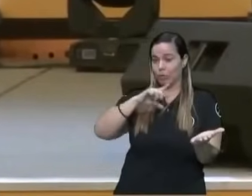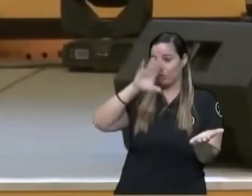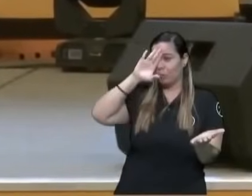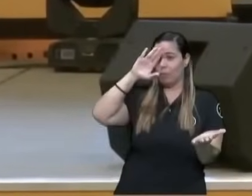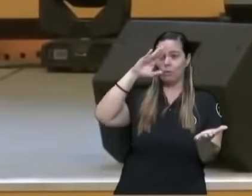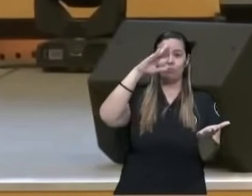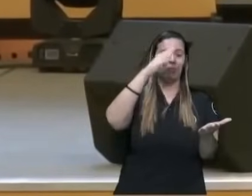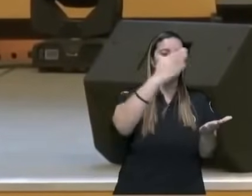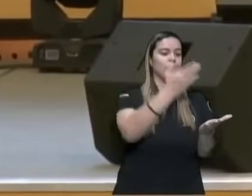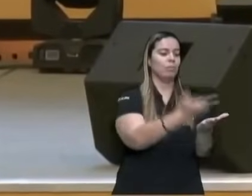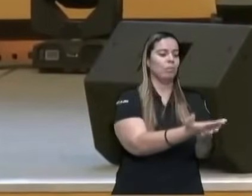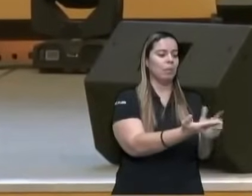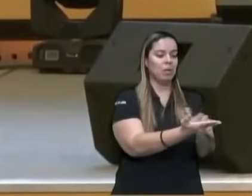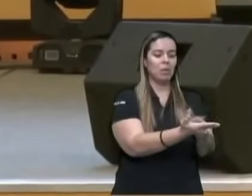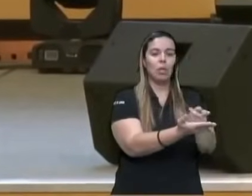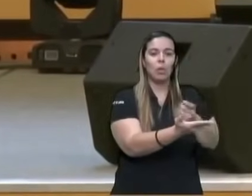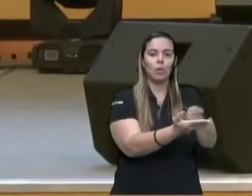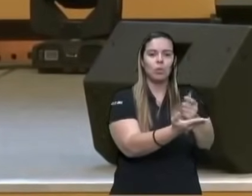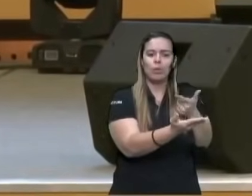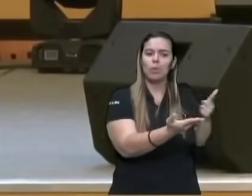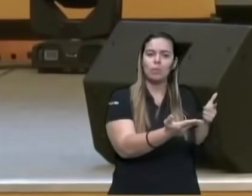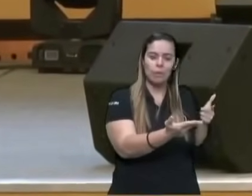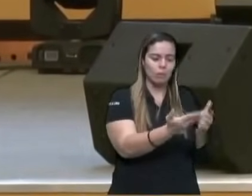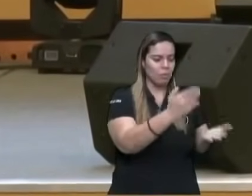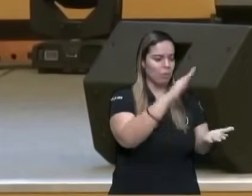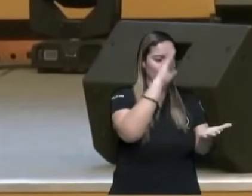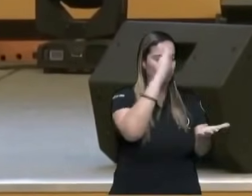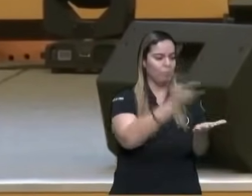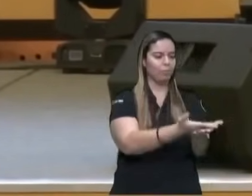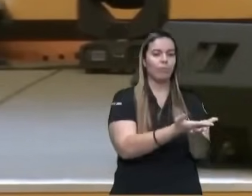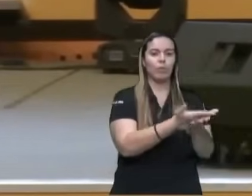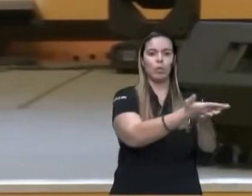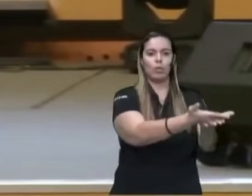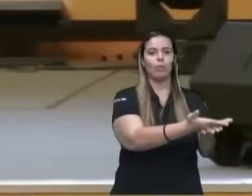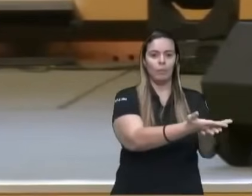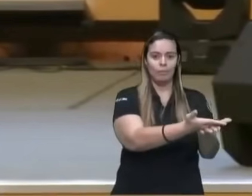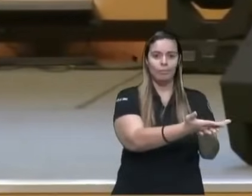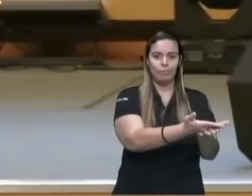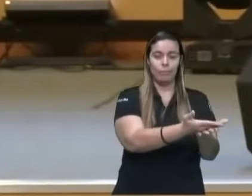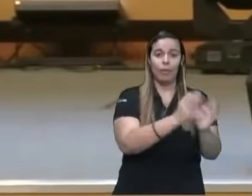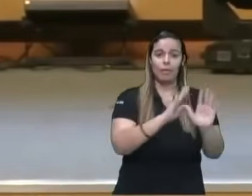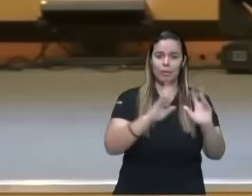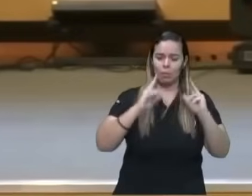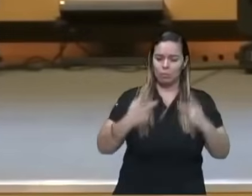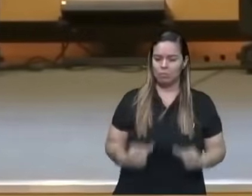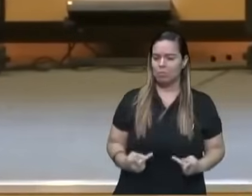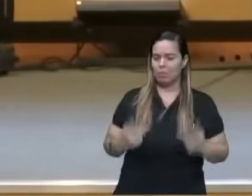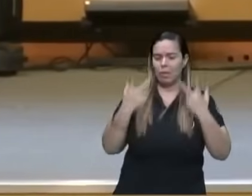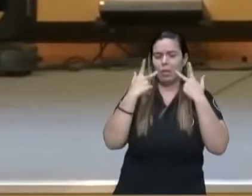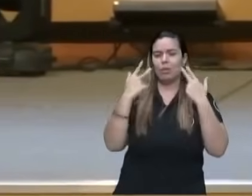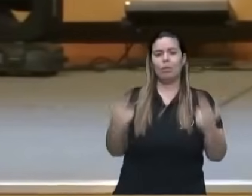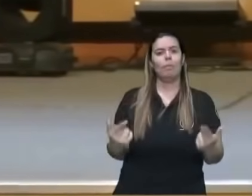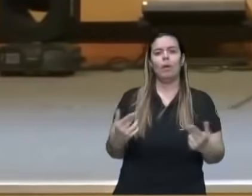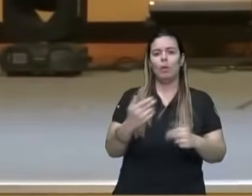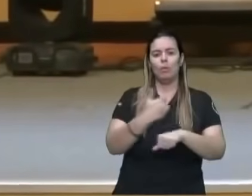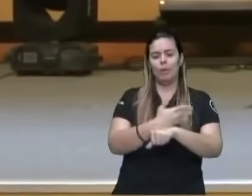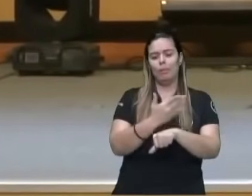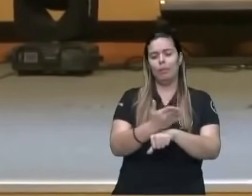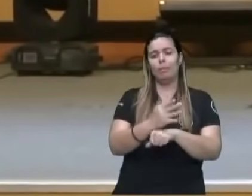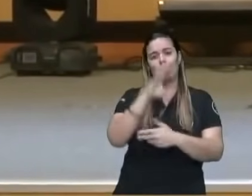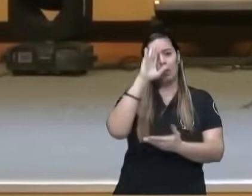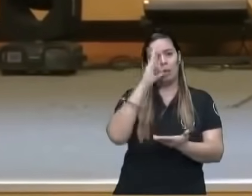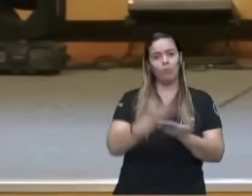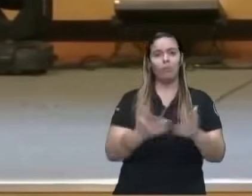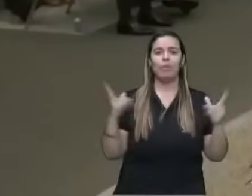o controle. Evidente que nós, seres humanos, fazemos isso no automático o tempo todo. Você confia